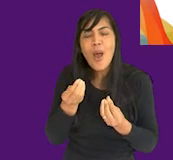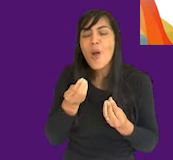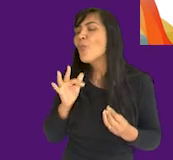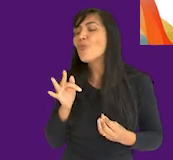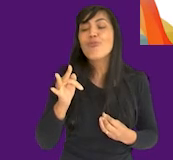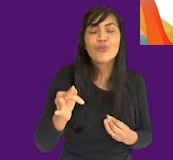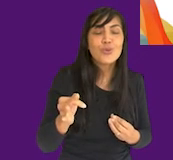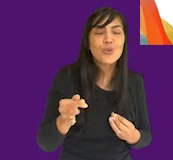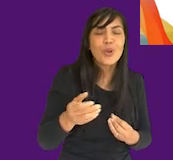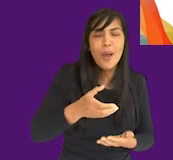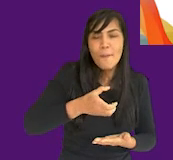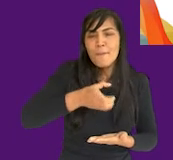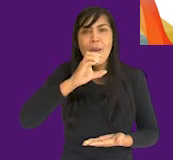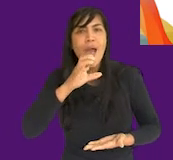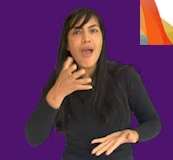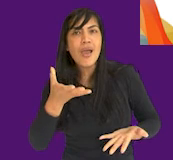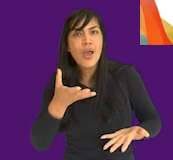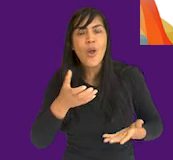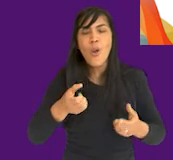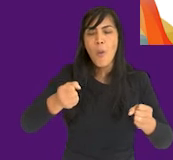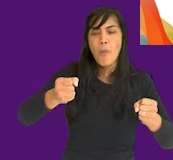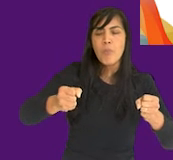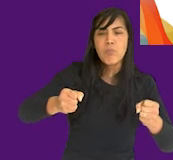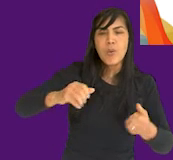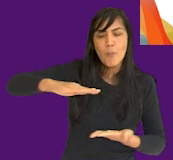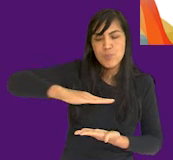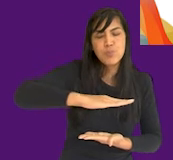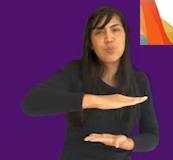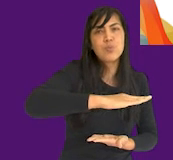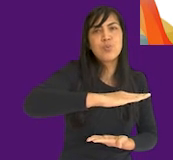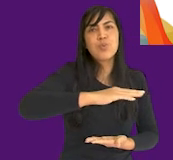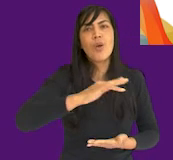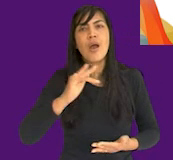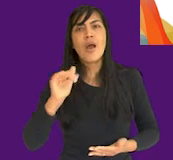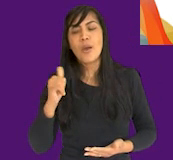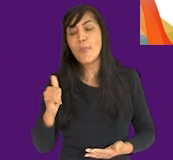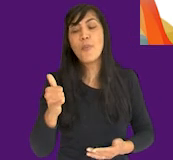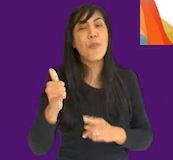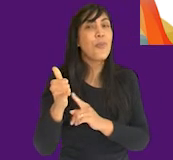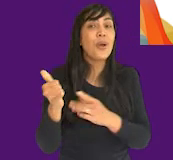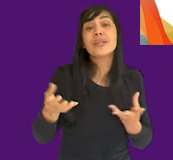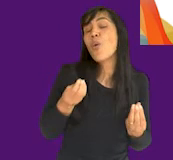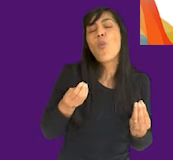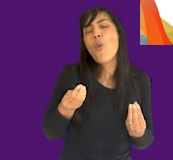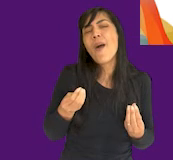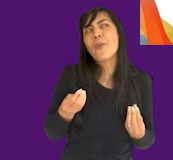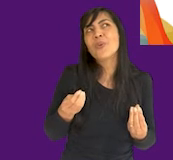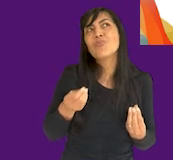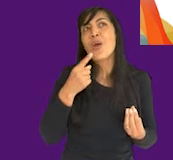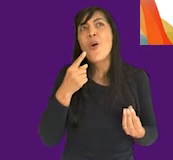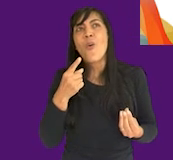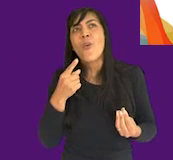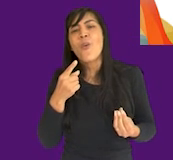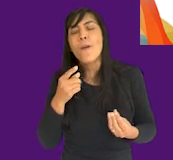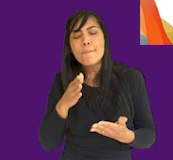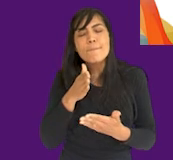gente pode atuar Qual que é o futuro das bebidas ou da indústria automobilística ao da eletricidade e eles faz essa pergunta o